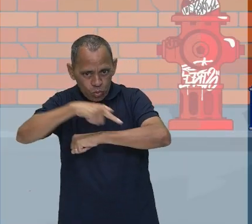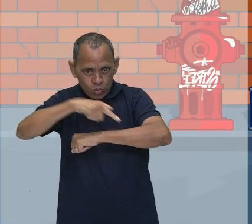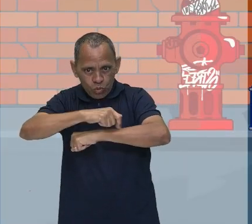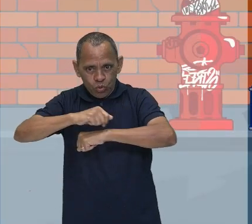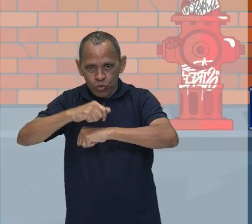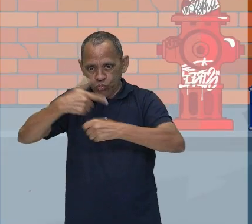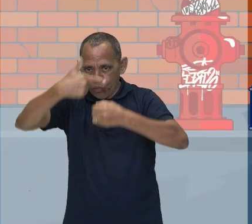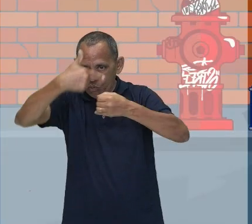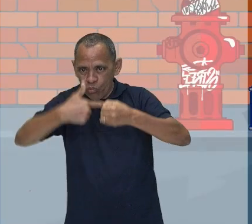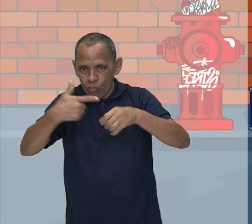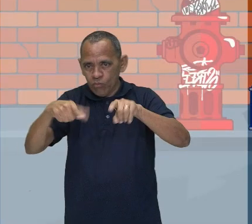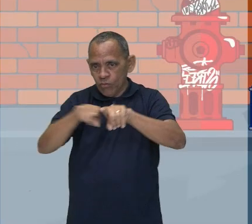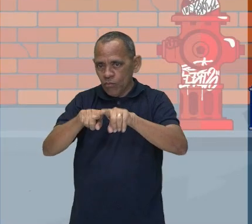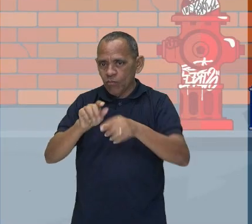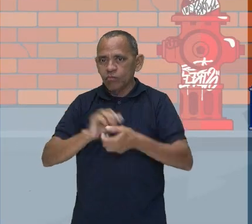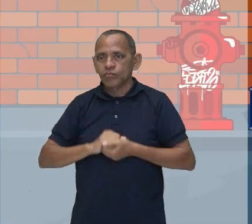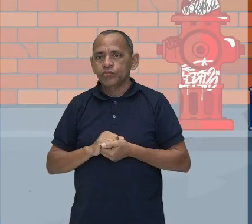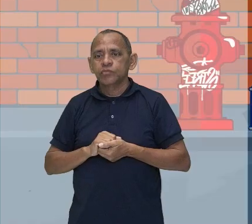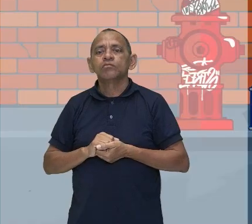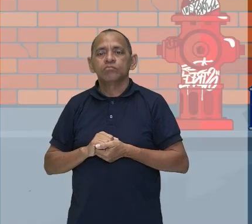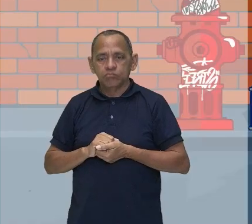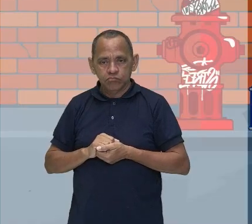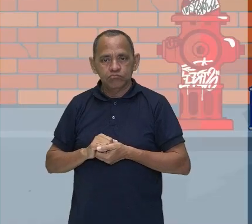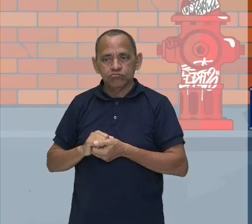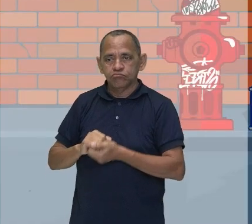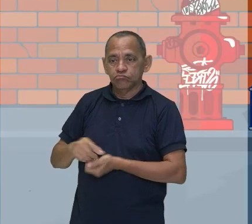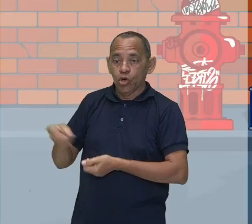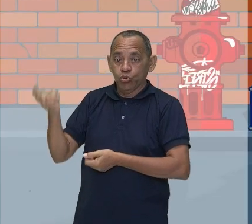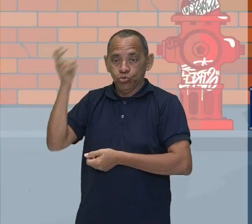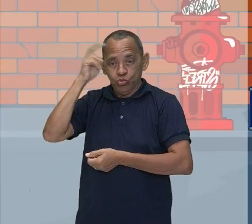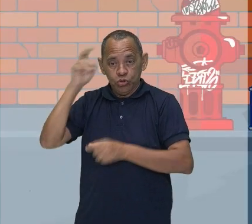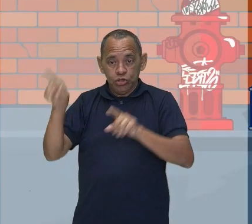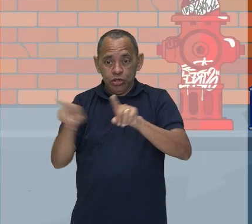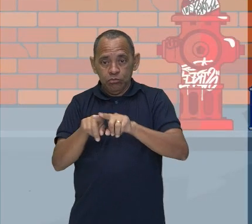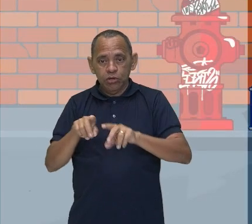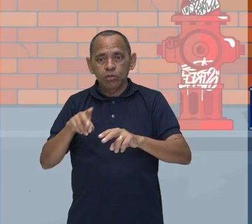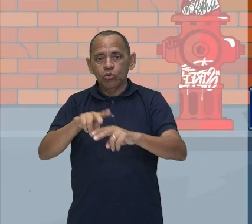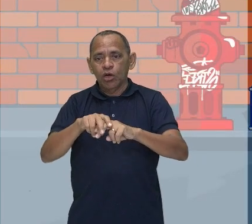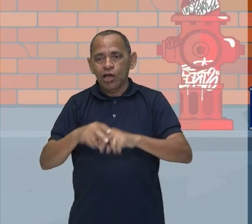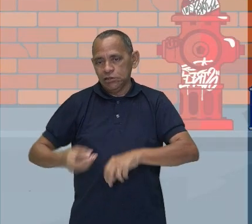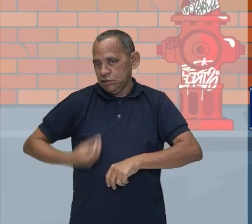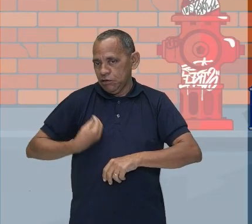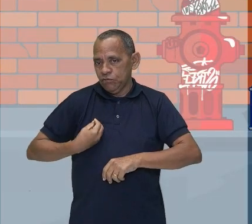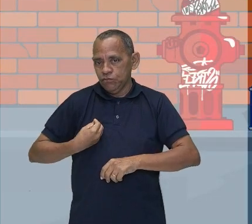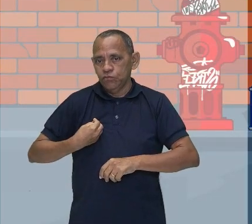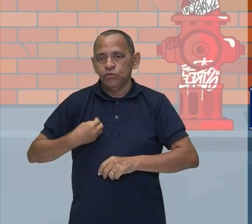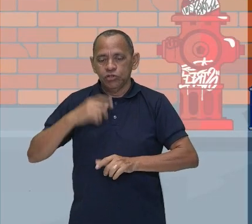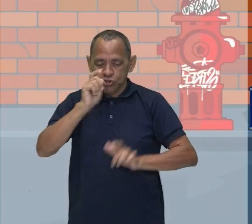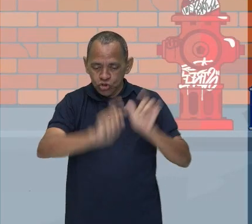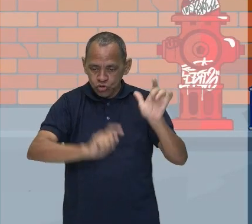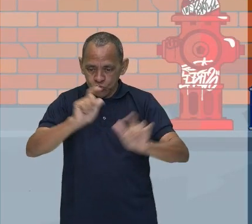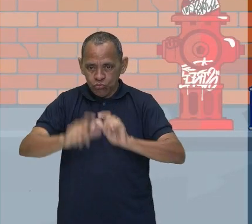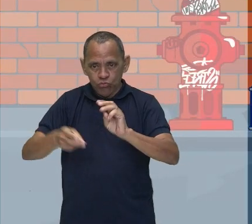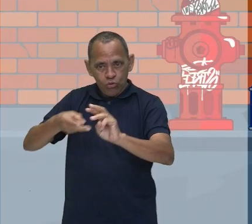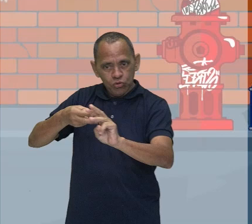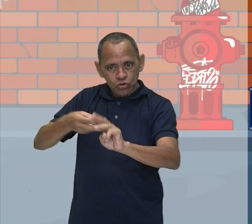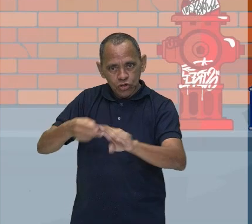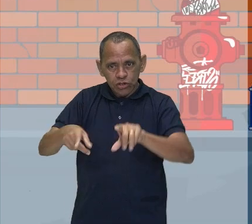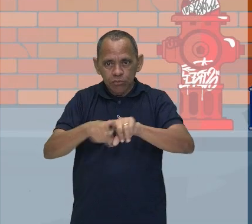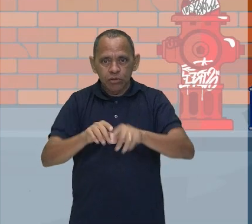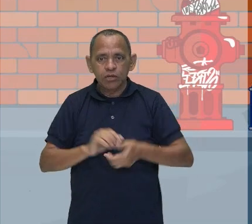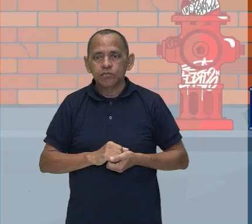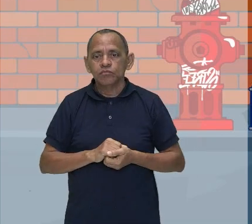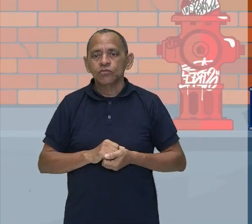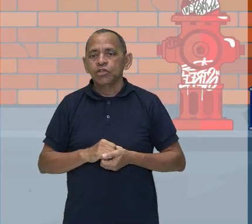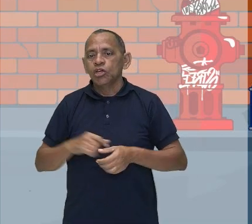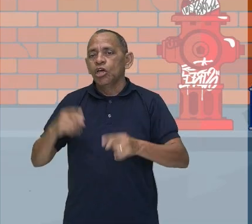toda uma cultura, uma vivência desses povos, certo? Então, é uma forma de criticar, né? Vejam aí, mergulhando os